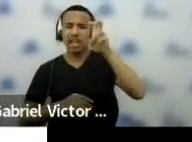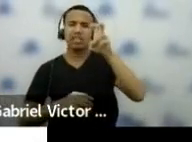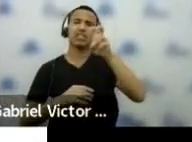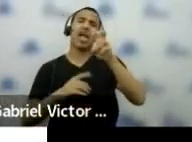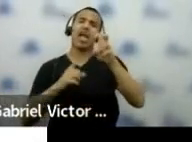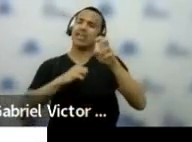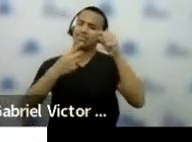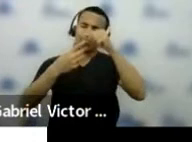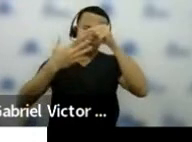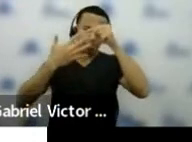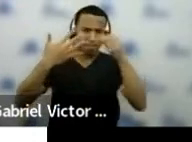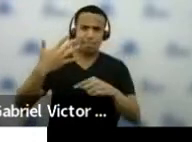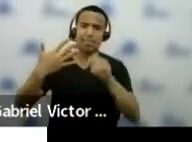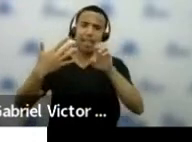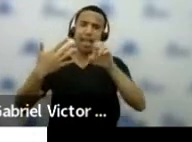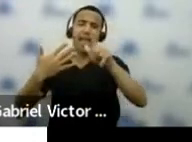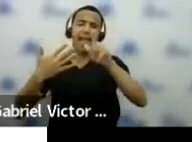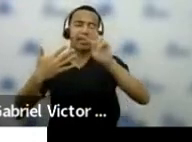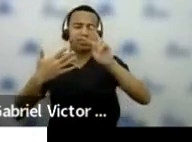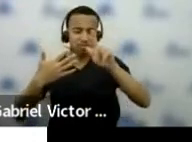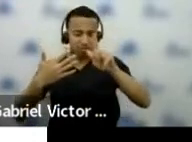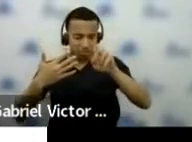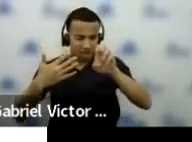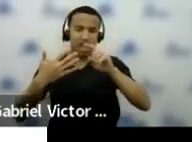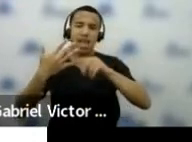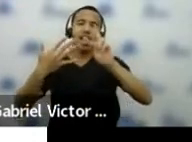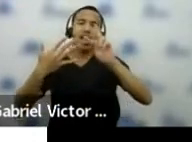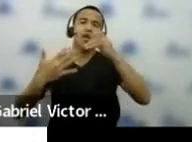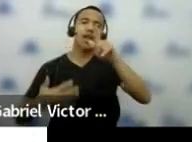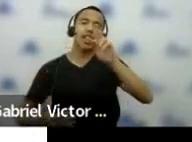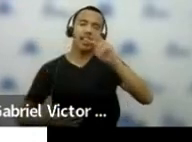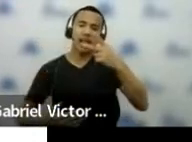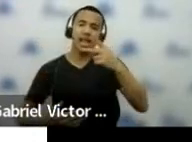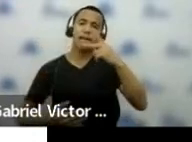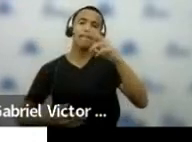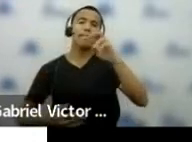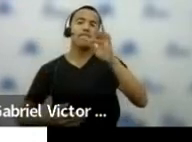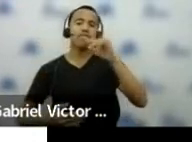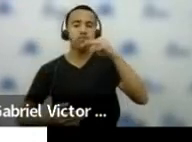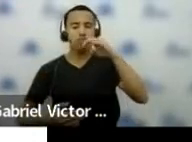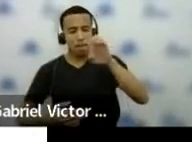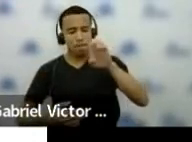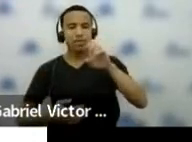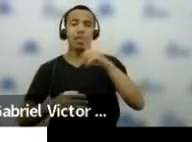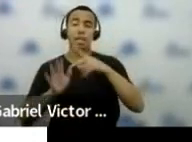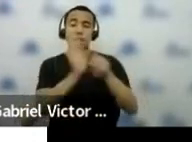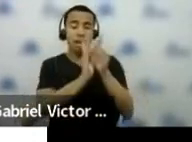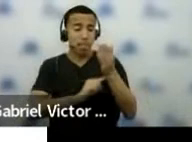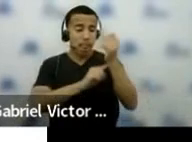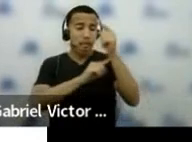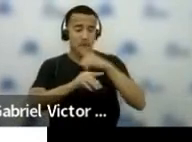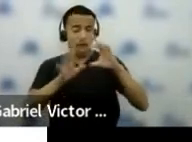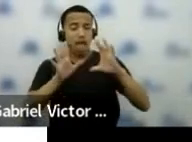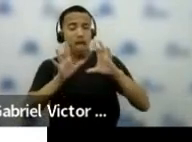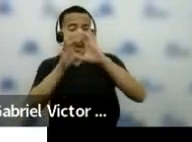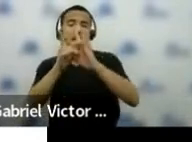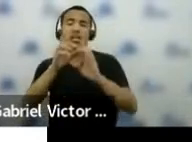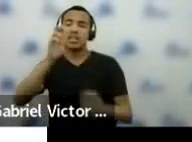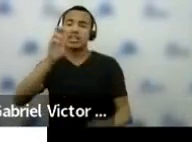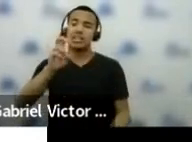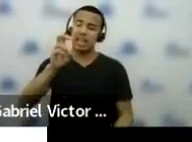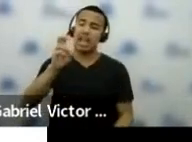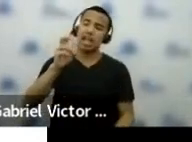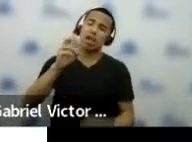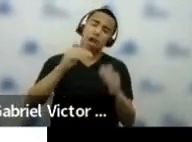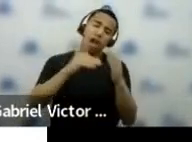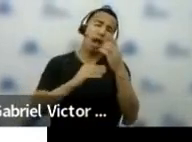blockchain e computação quântica, são áreas onde as empresas, junto com as unidades startups, naquela aliança de 5 atores, pelo menos,